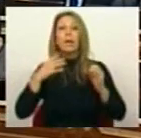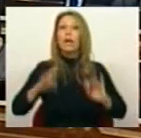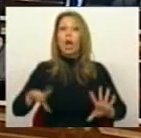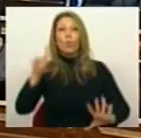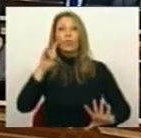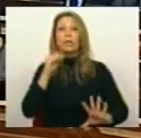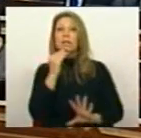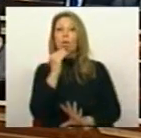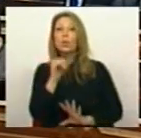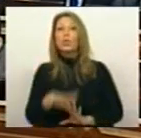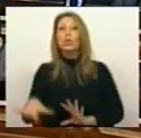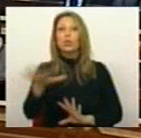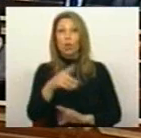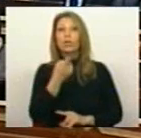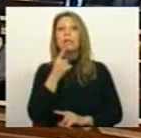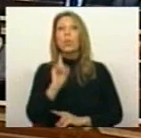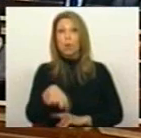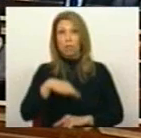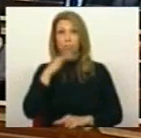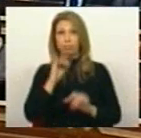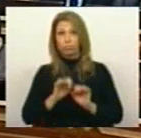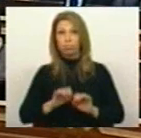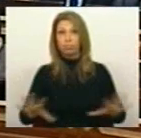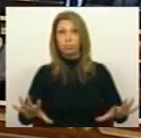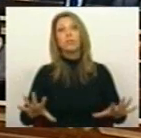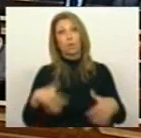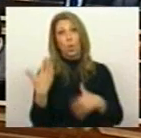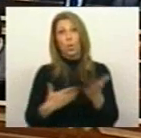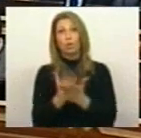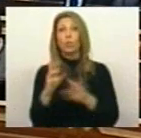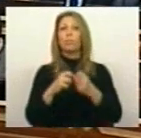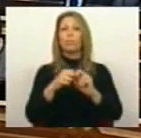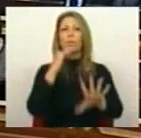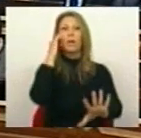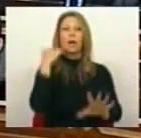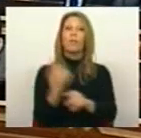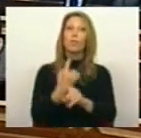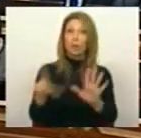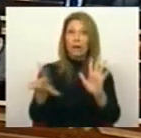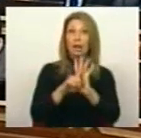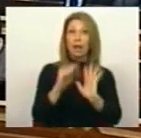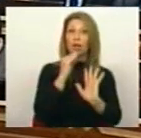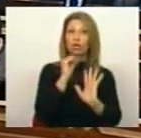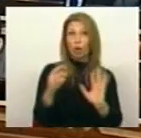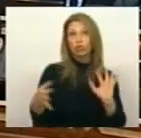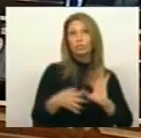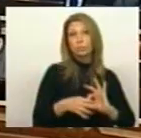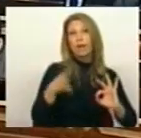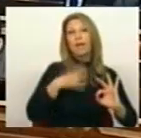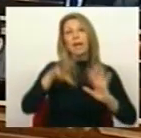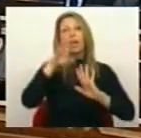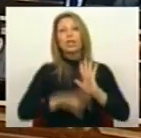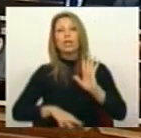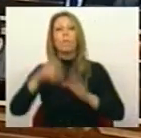solos, o que significa que a sua contaminação continua a ser um problema grave. E porquê? Porque a Lei para os Solos, que visa estabelecer o regime jurídico da